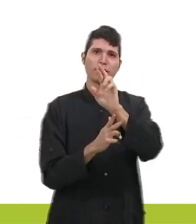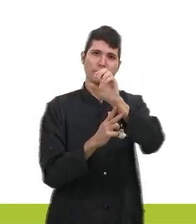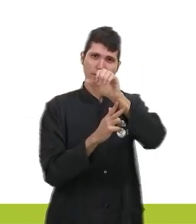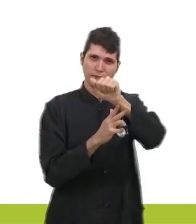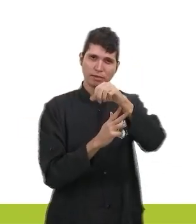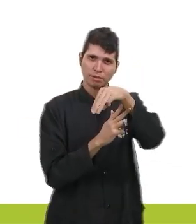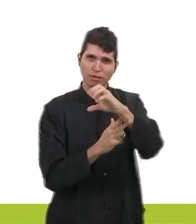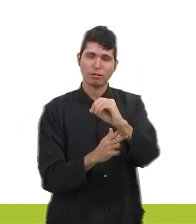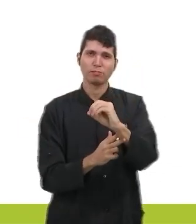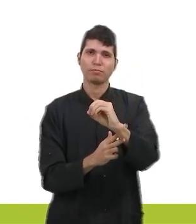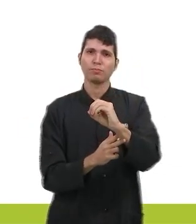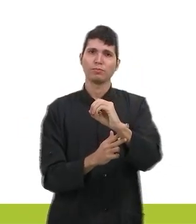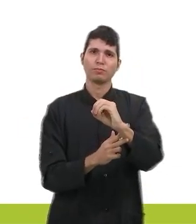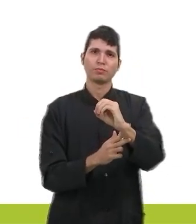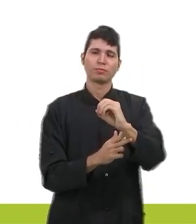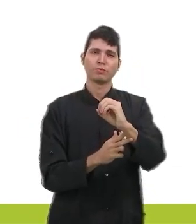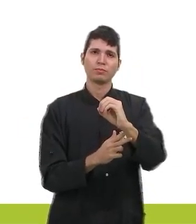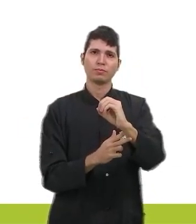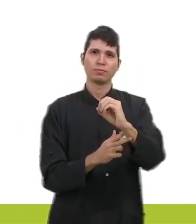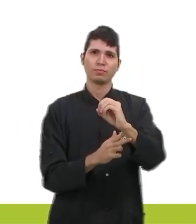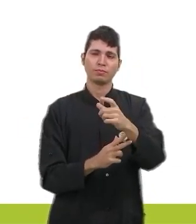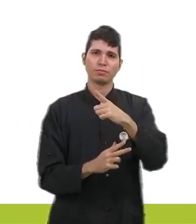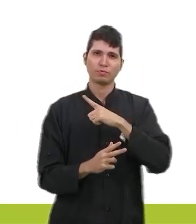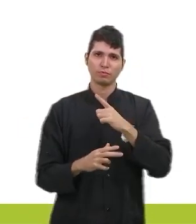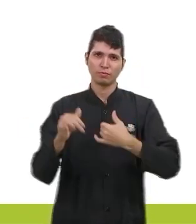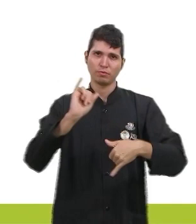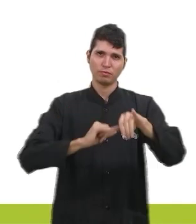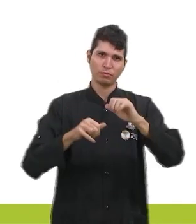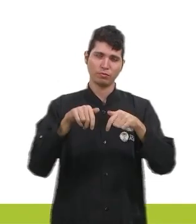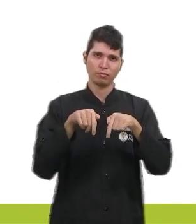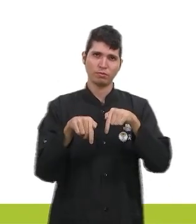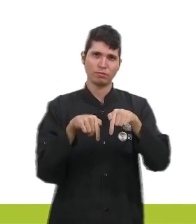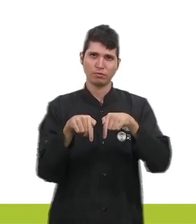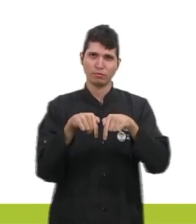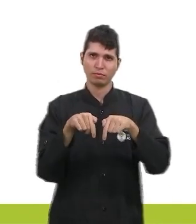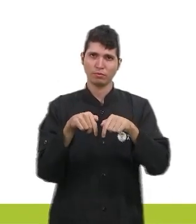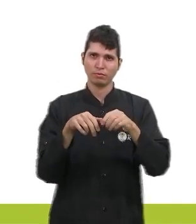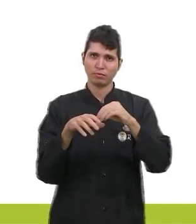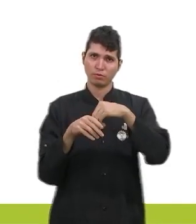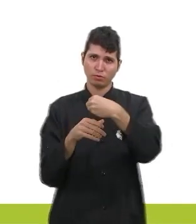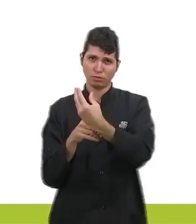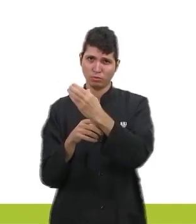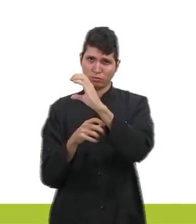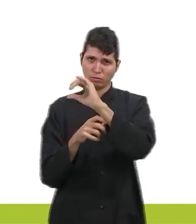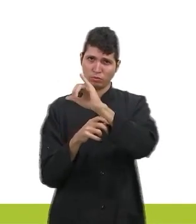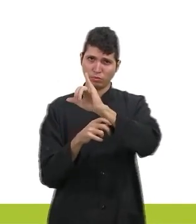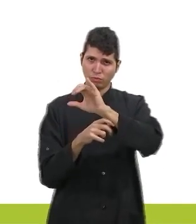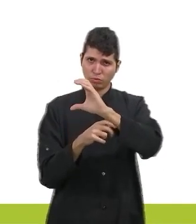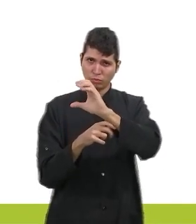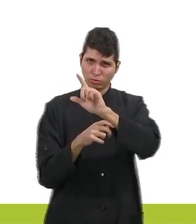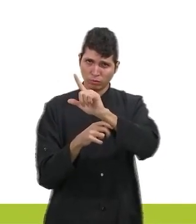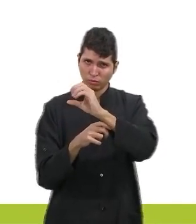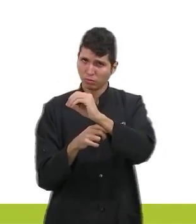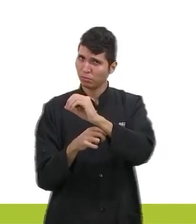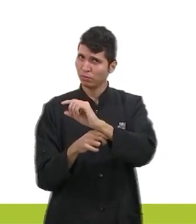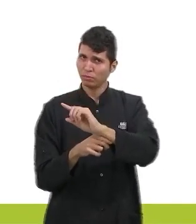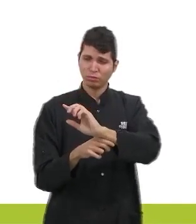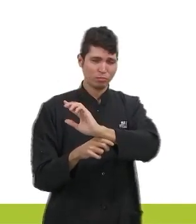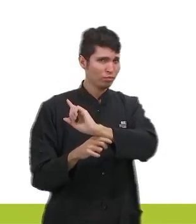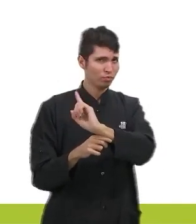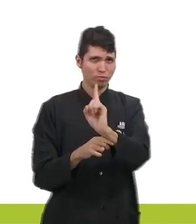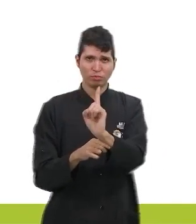não acontece, tá? Eu tenho elementos químicos que estão fora do ciclo, mas não são carbonos, então ele não